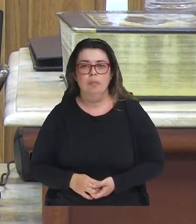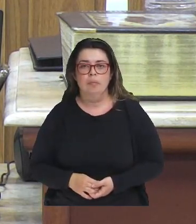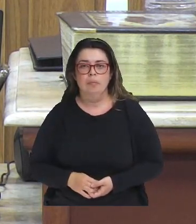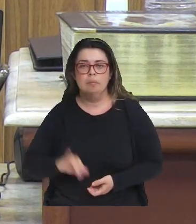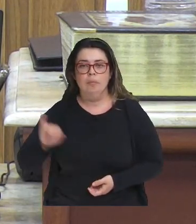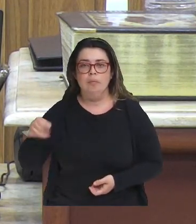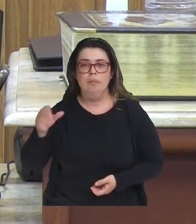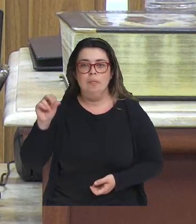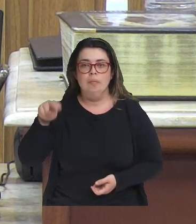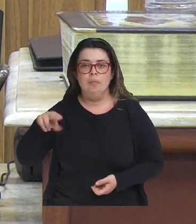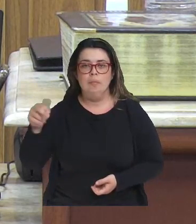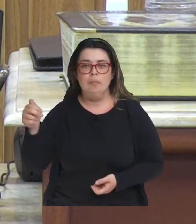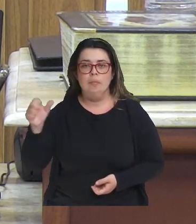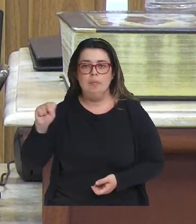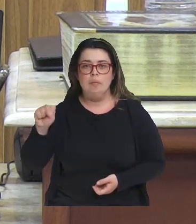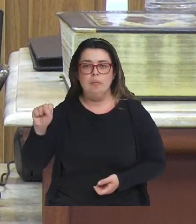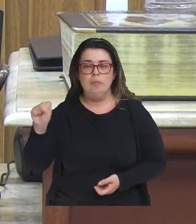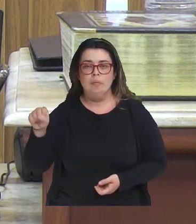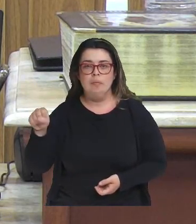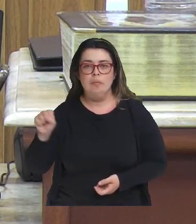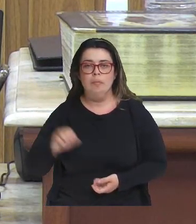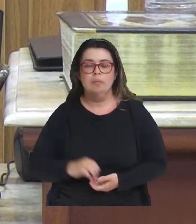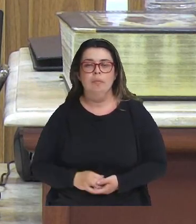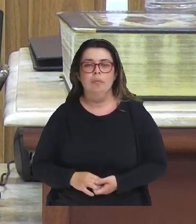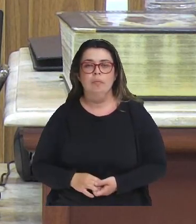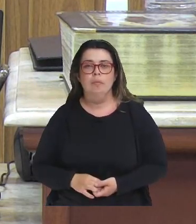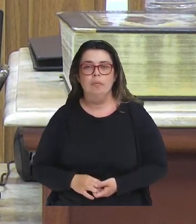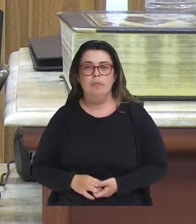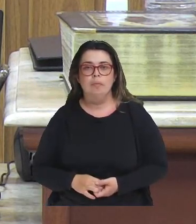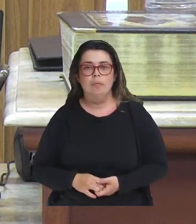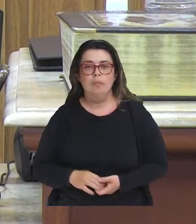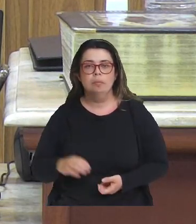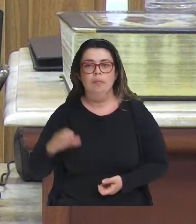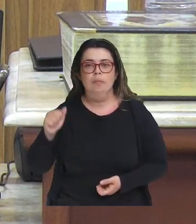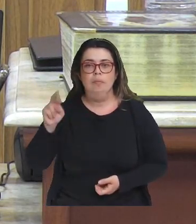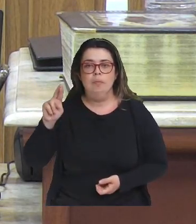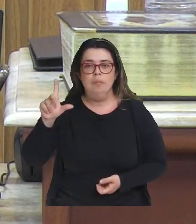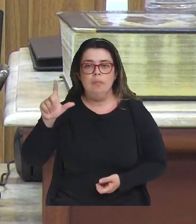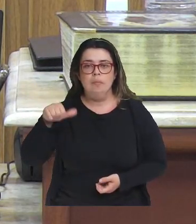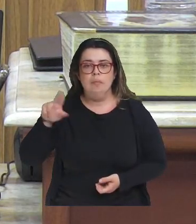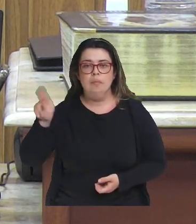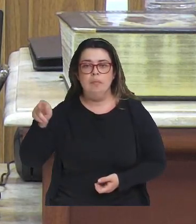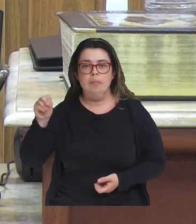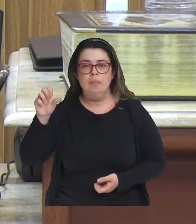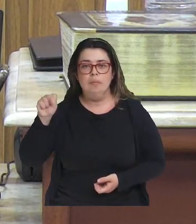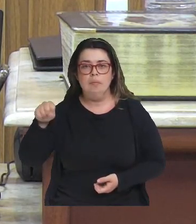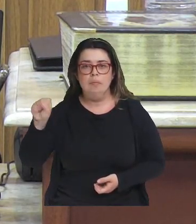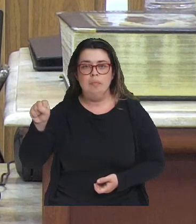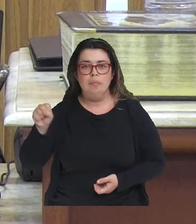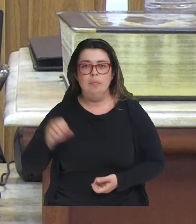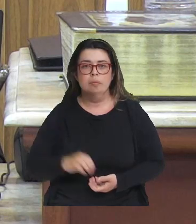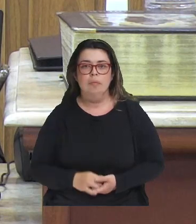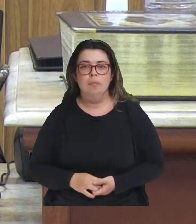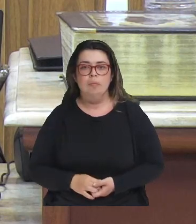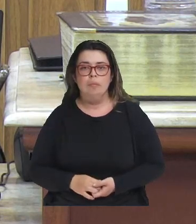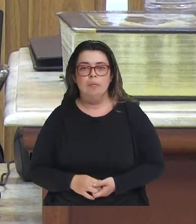Jonas Campos. Sim. José Carlos Silva. Carlinhos, vota sim.